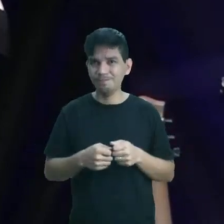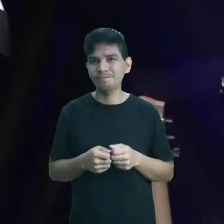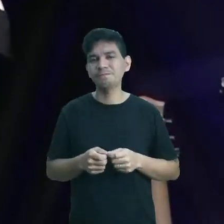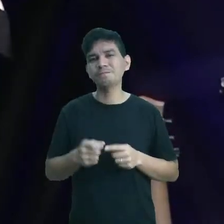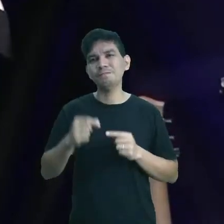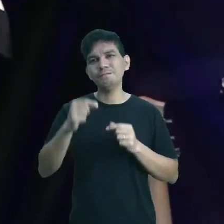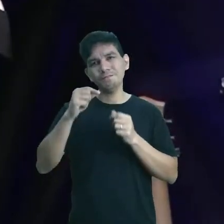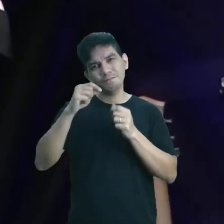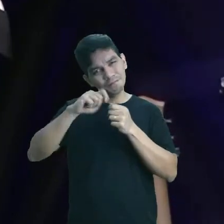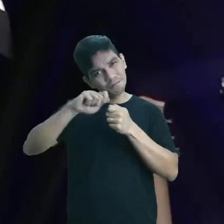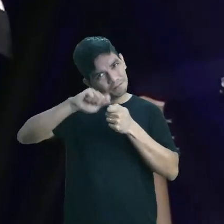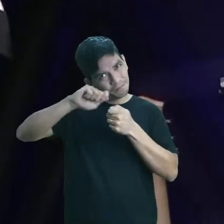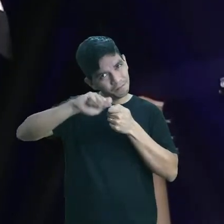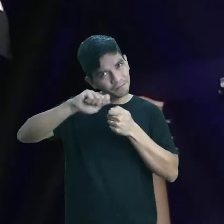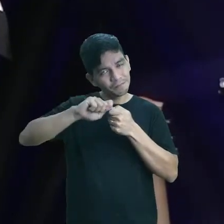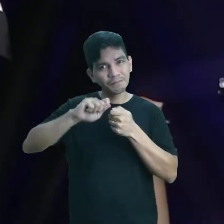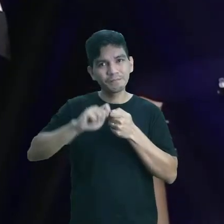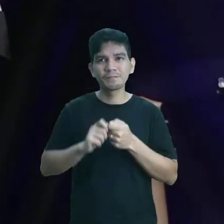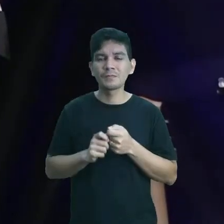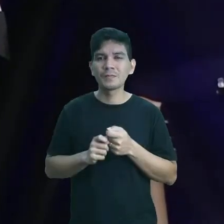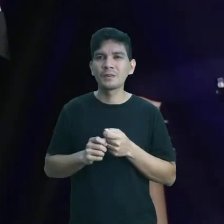interessante, para finalizar,